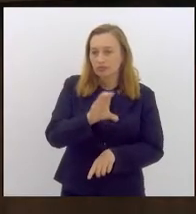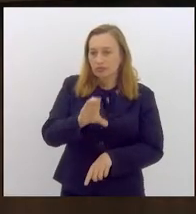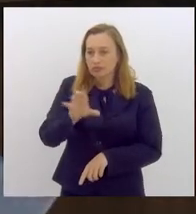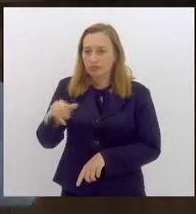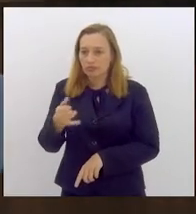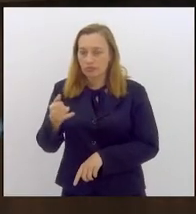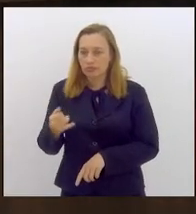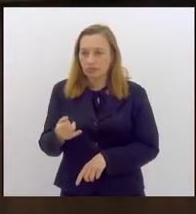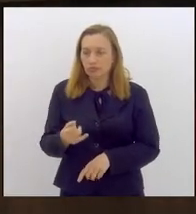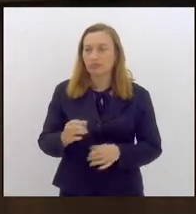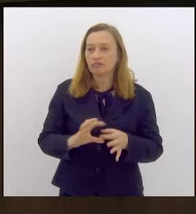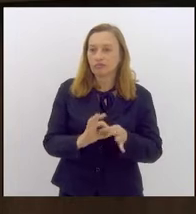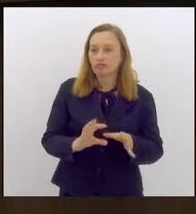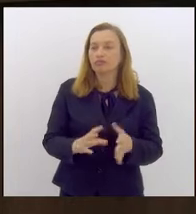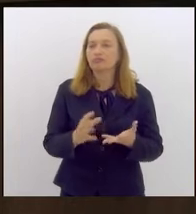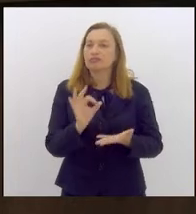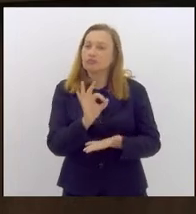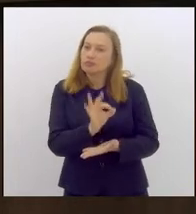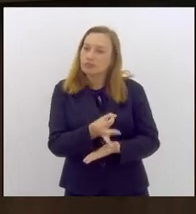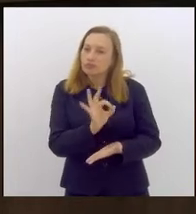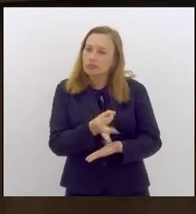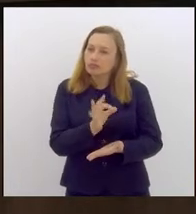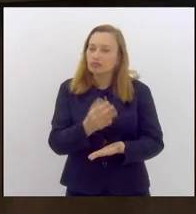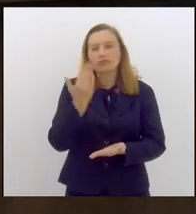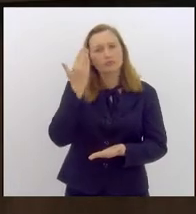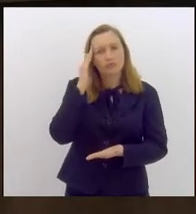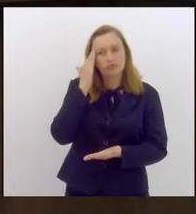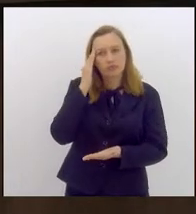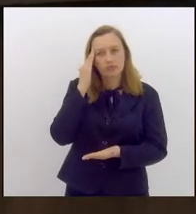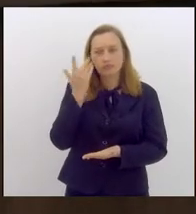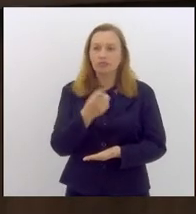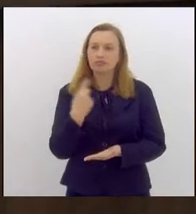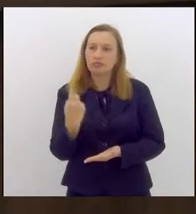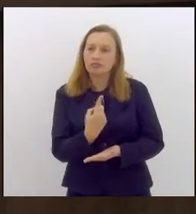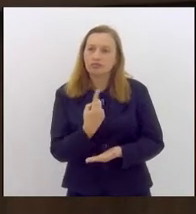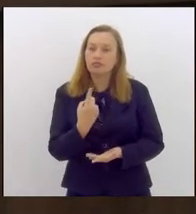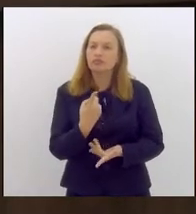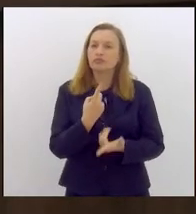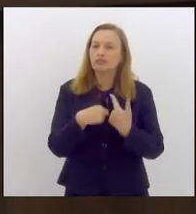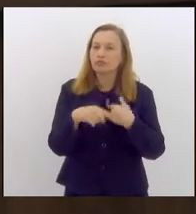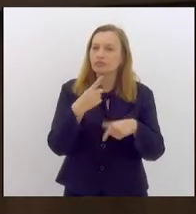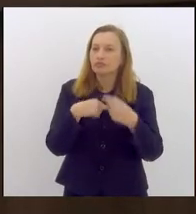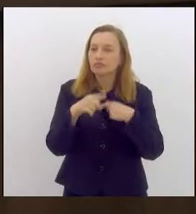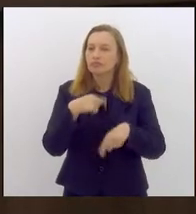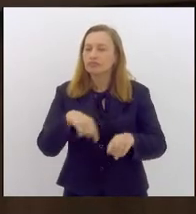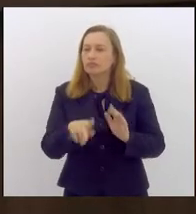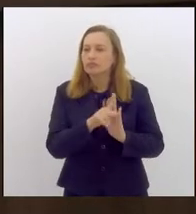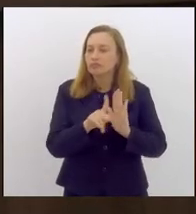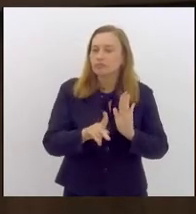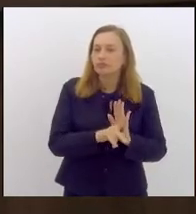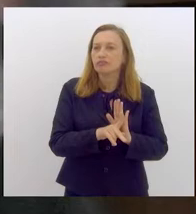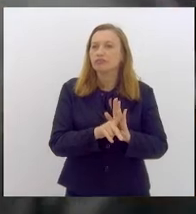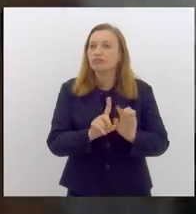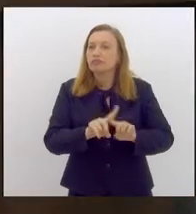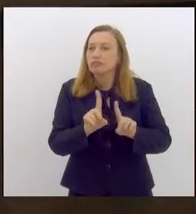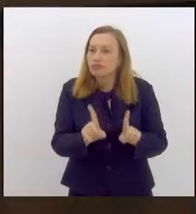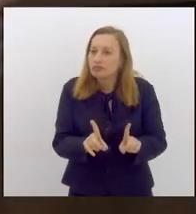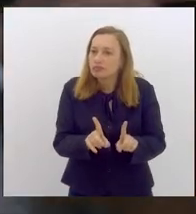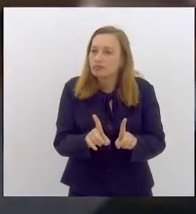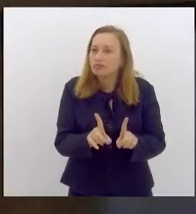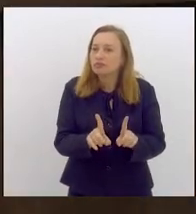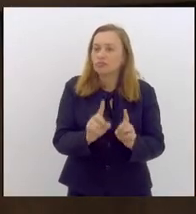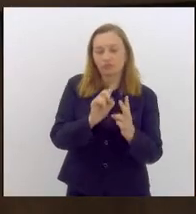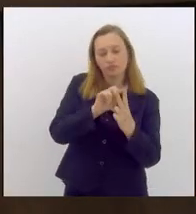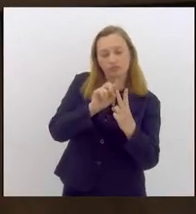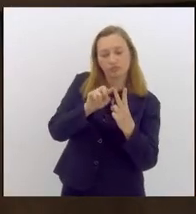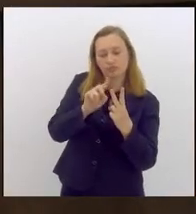parecer. De fato, ele compreende muito as nossas expectativas em relação ao projeto, mas dos dois